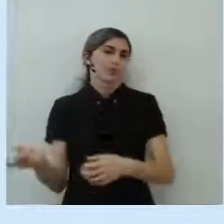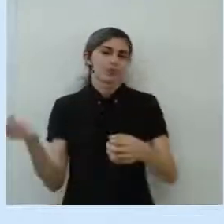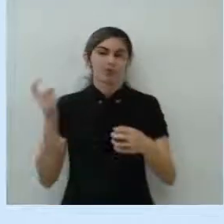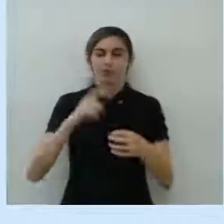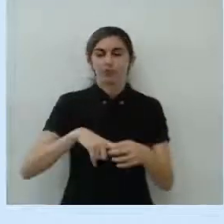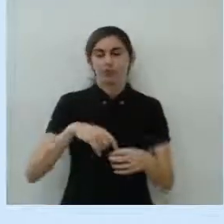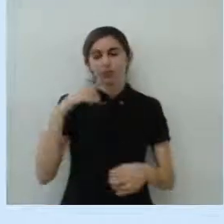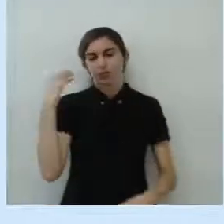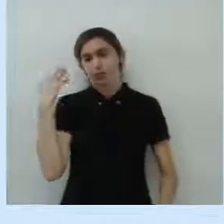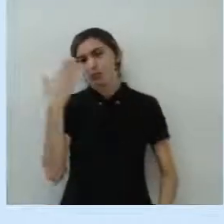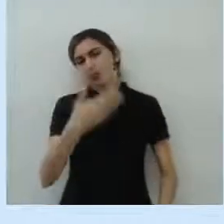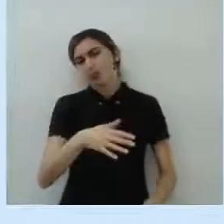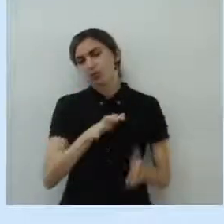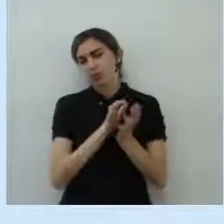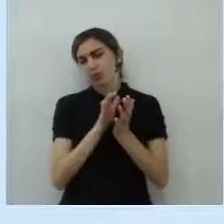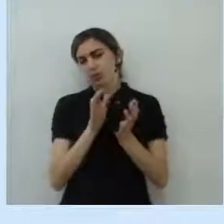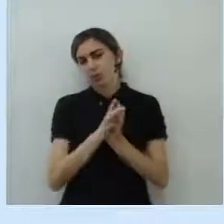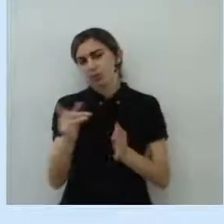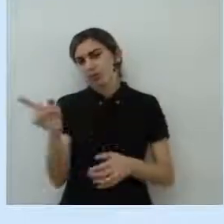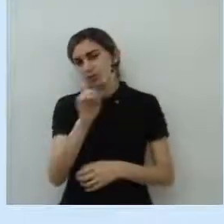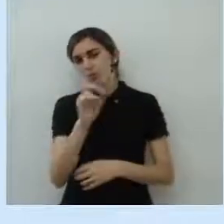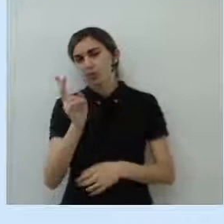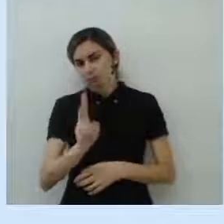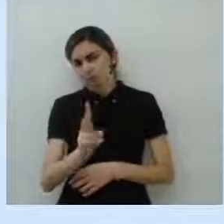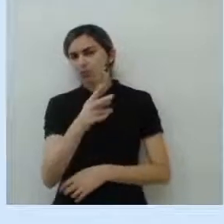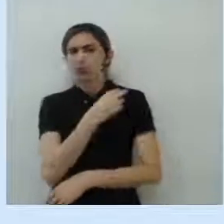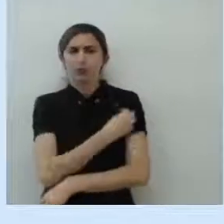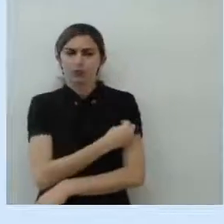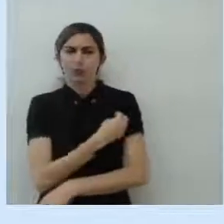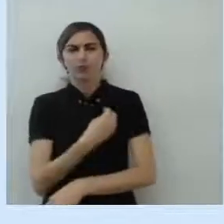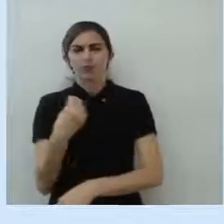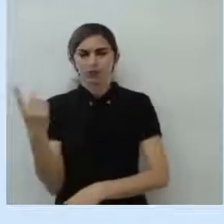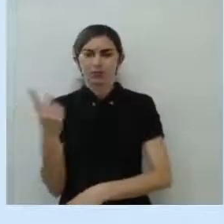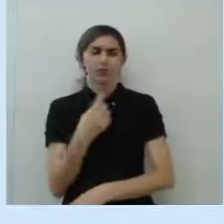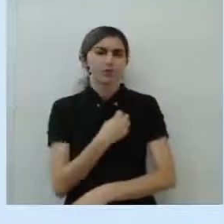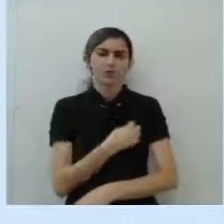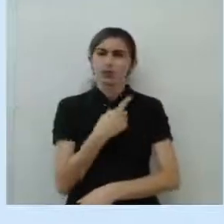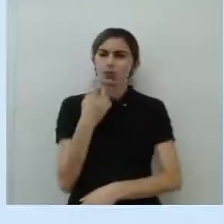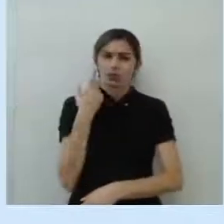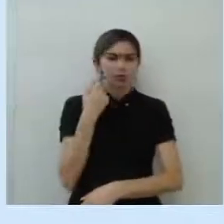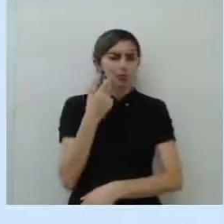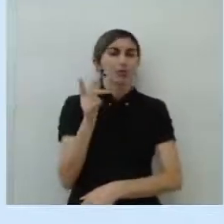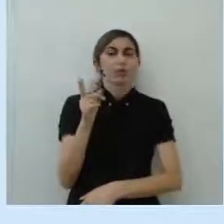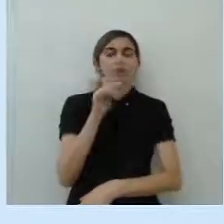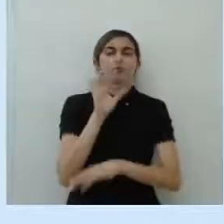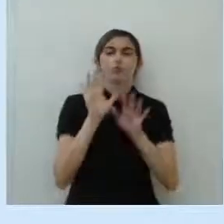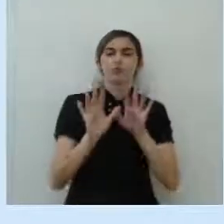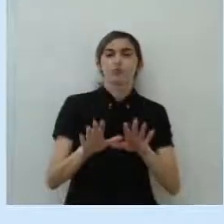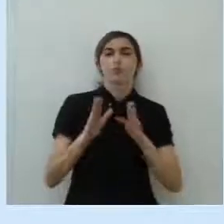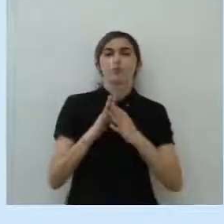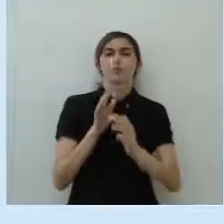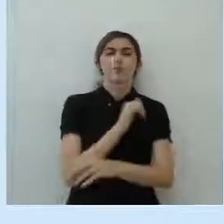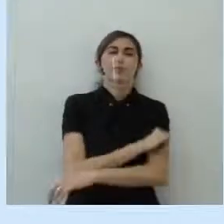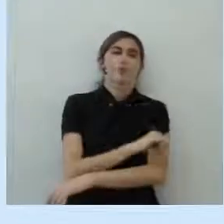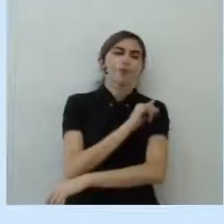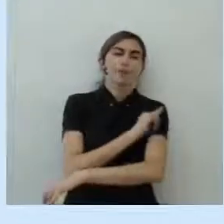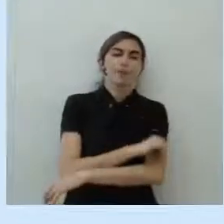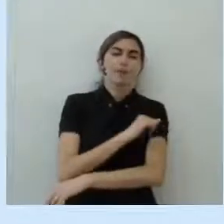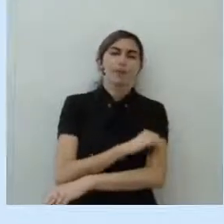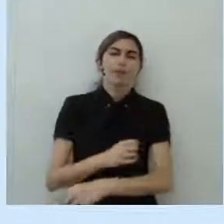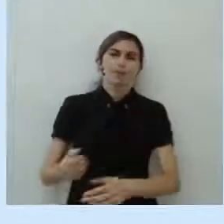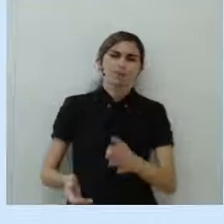volta diretamente para o Recife e continua sua vida no Recife normalmente. Não. Ele se estabelece no Rio de Janeiro, ele vai